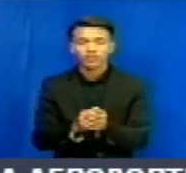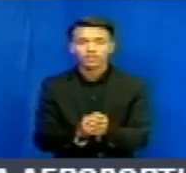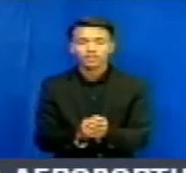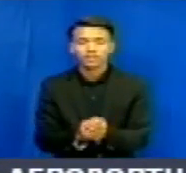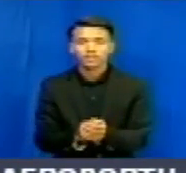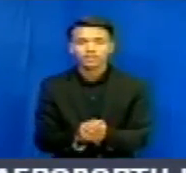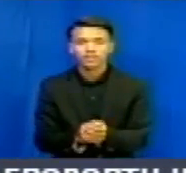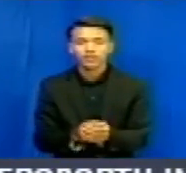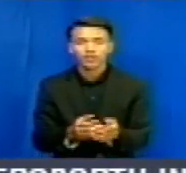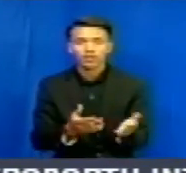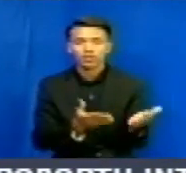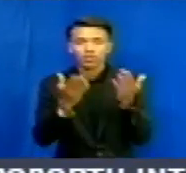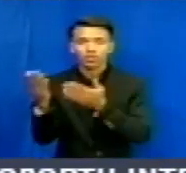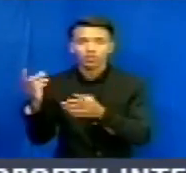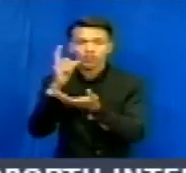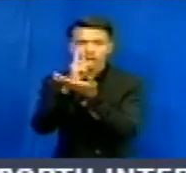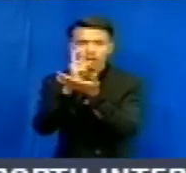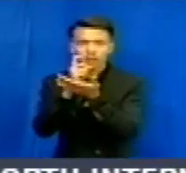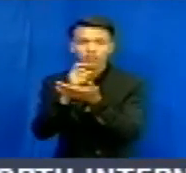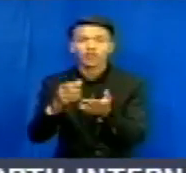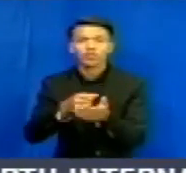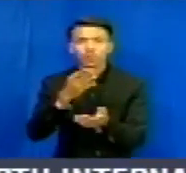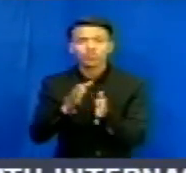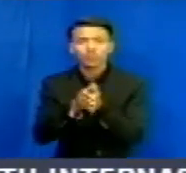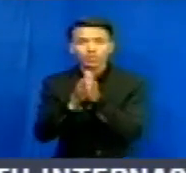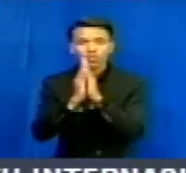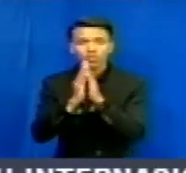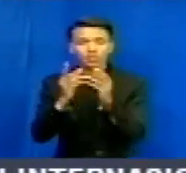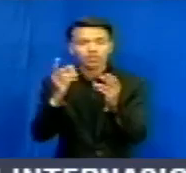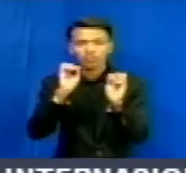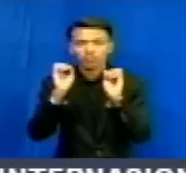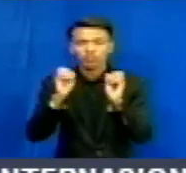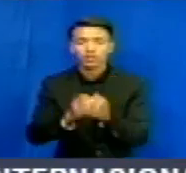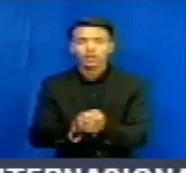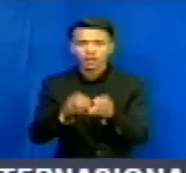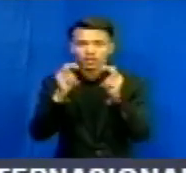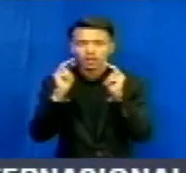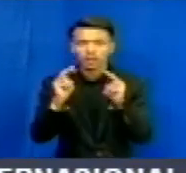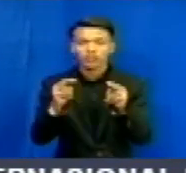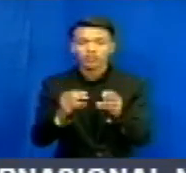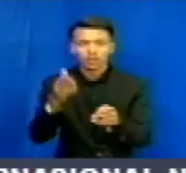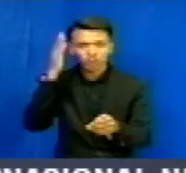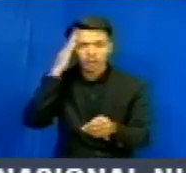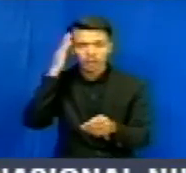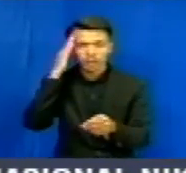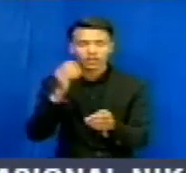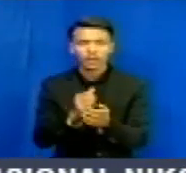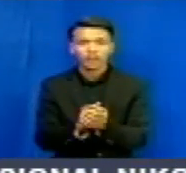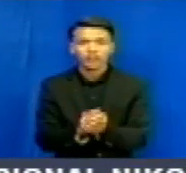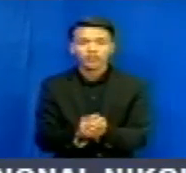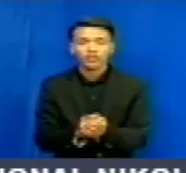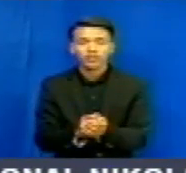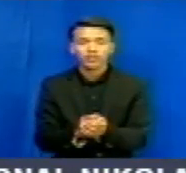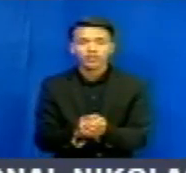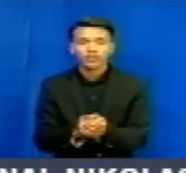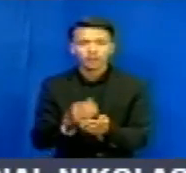técnica, lori câmera ou entrevista, nem lá na tom, capacidade jornalista na tu interpreta fontes